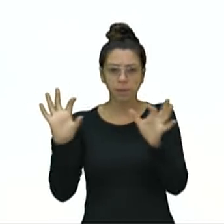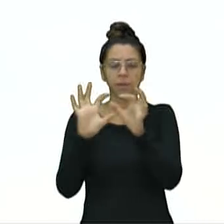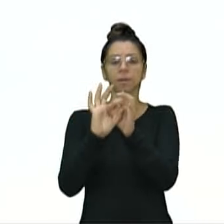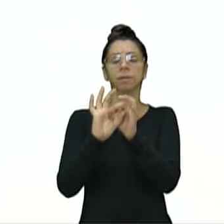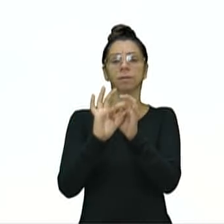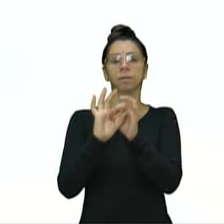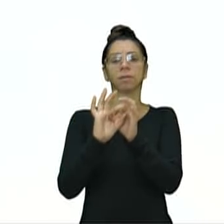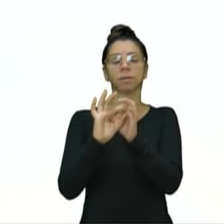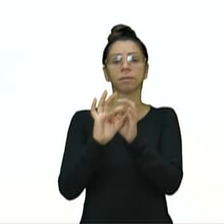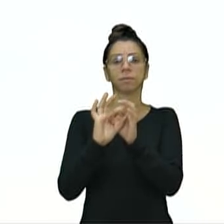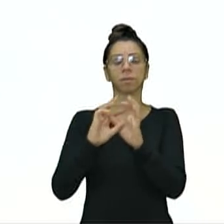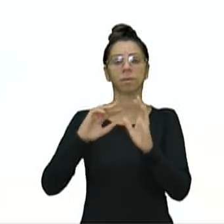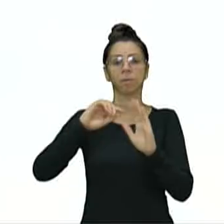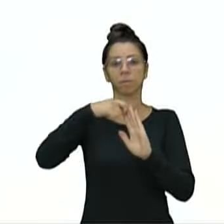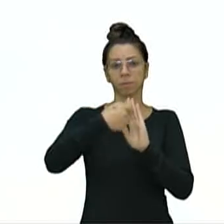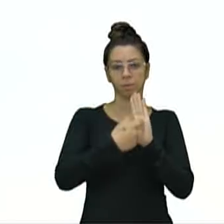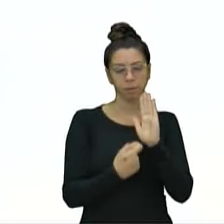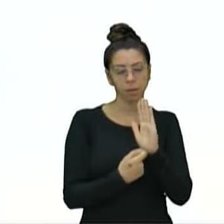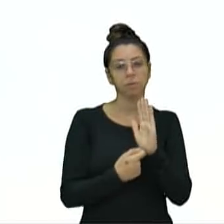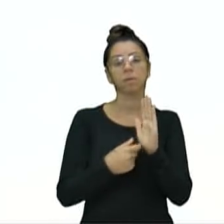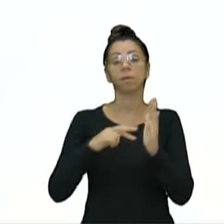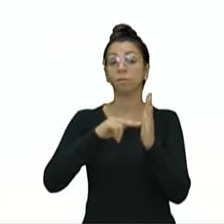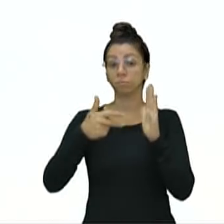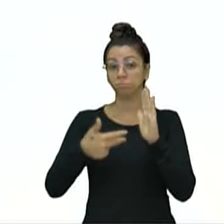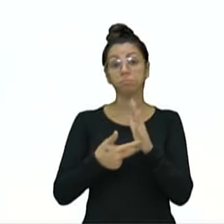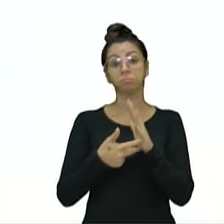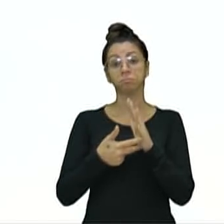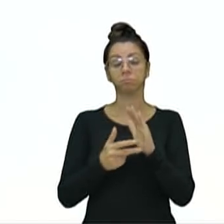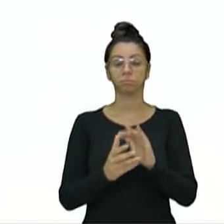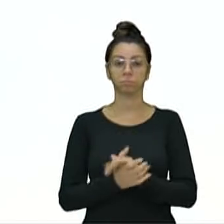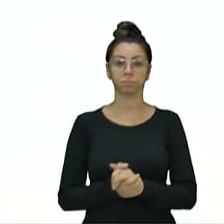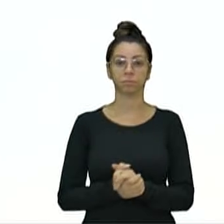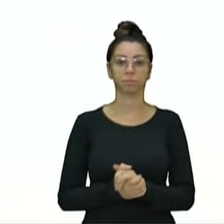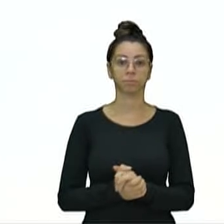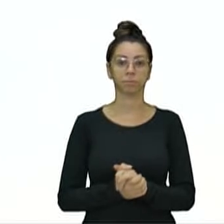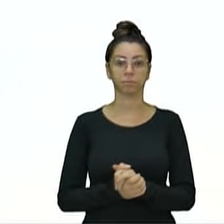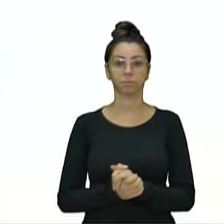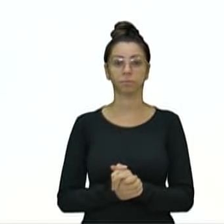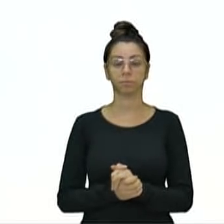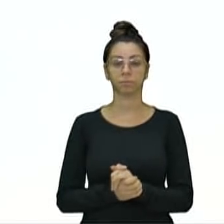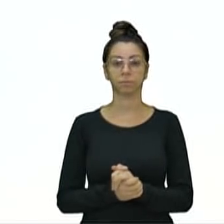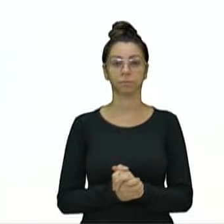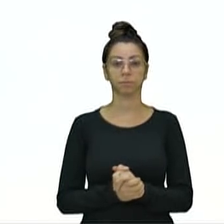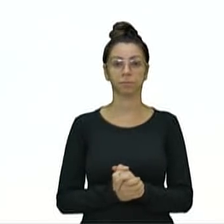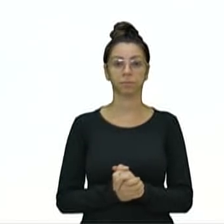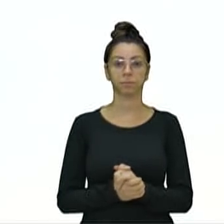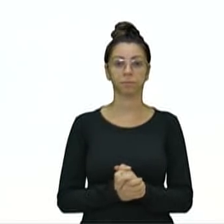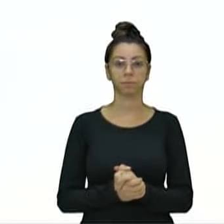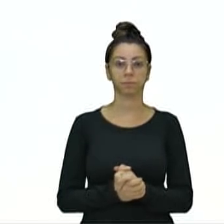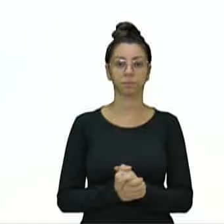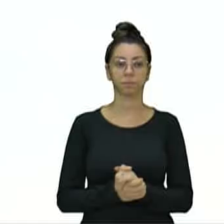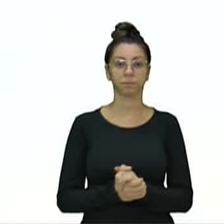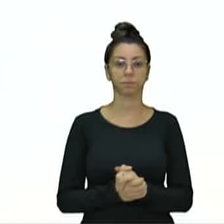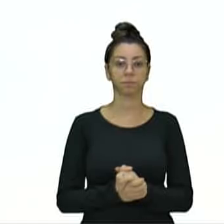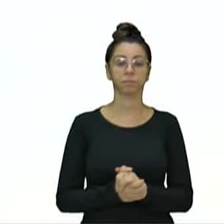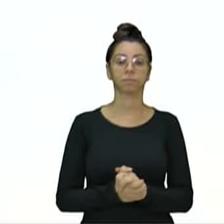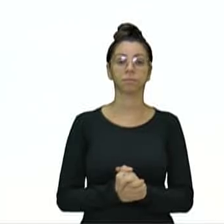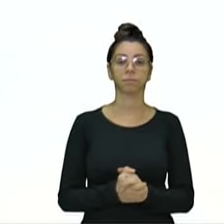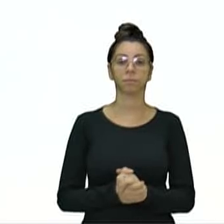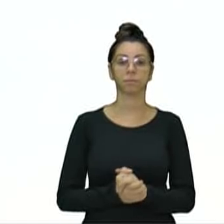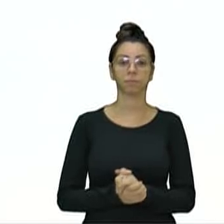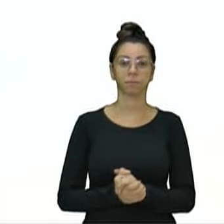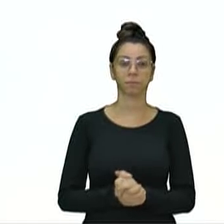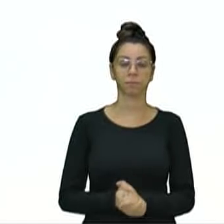To sum up, para resumir, now that Savita is an adult, she can do many things that her father